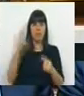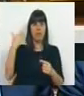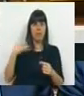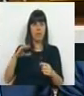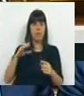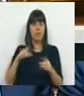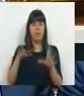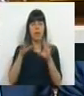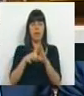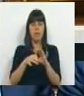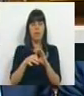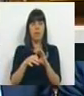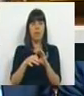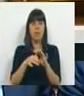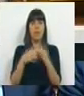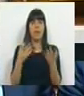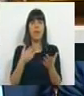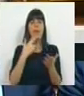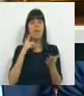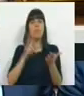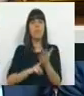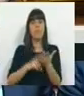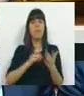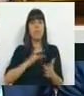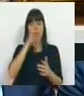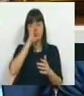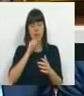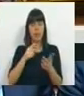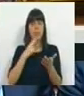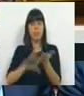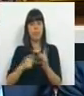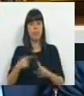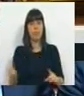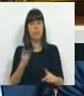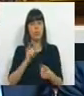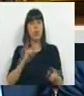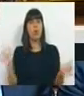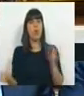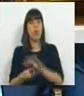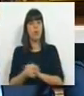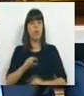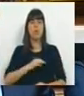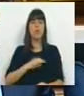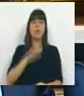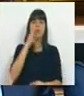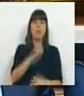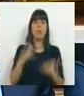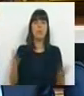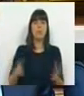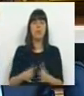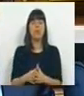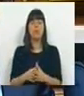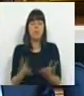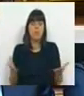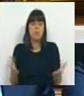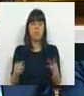passado. Mas a verdade, Sr. Primeiro-Ministro, é que não é assim. Ao contrário daquilo que o senhor disse,